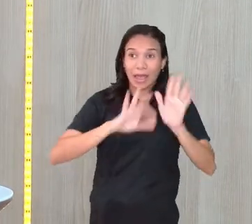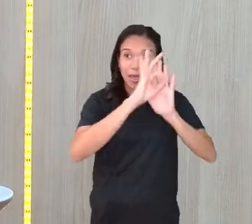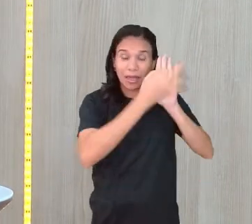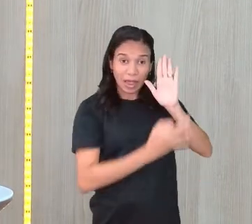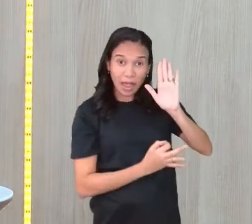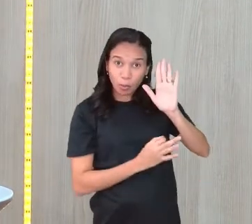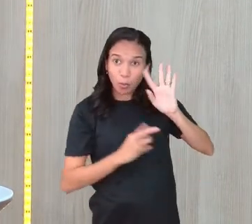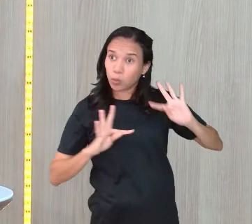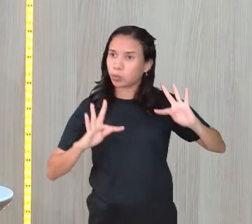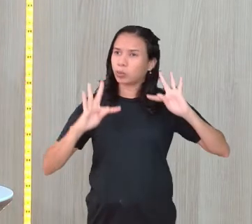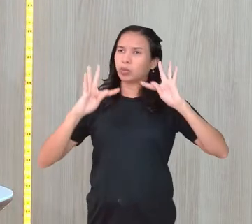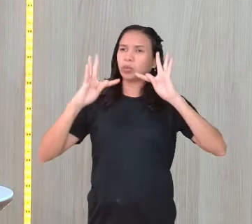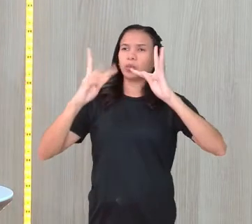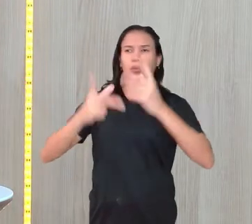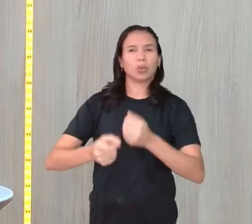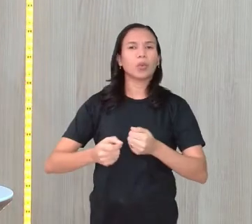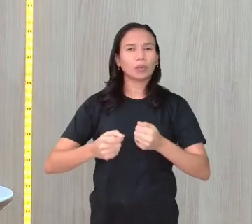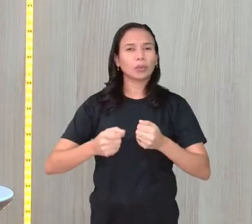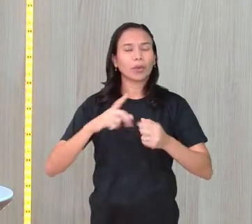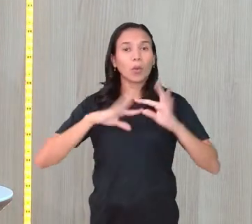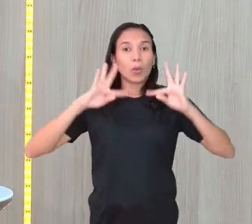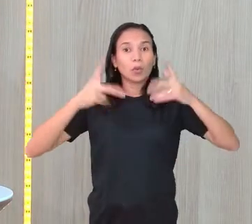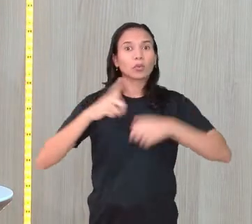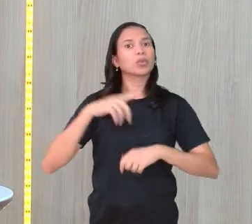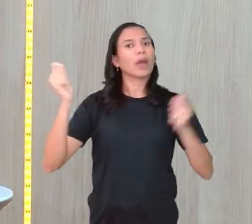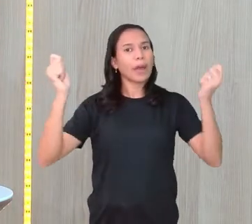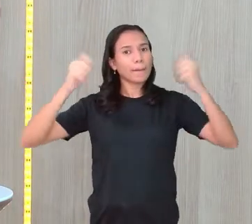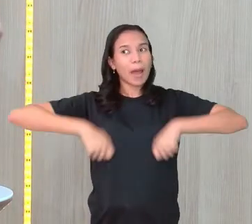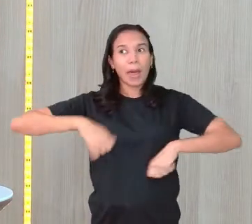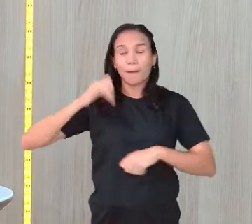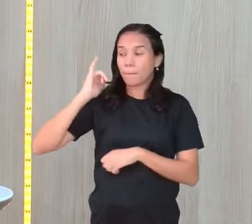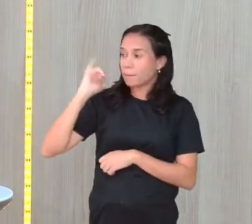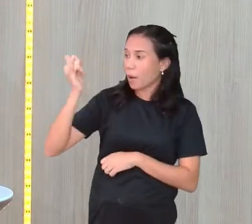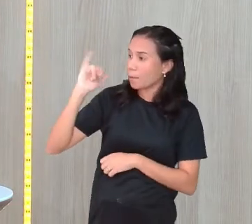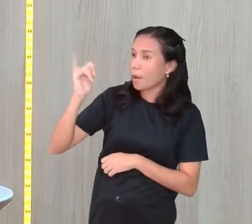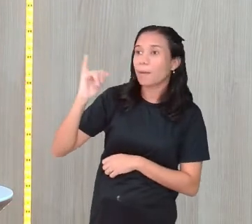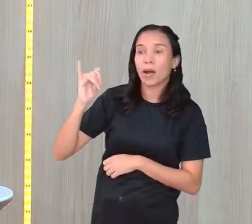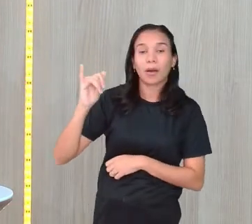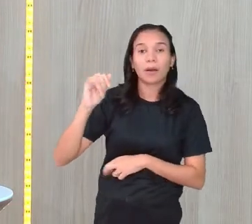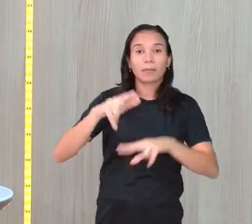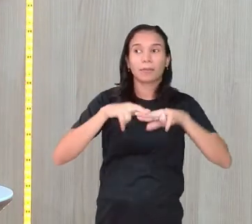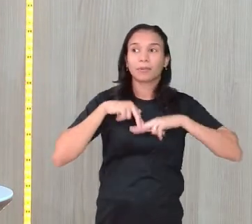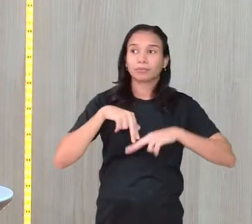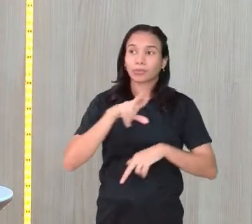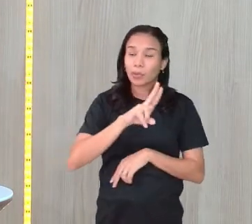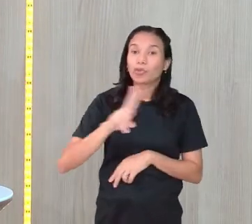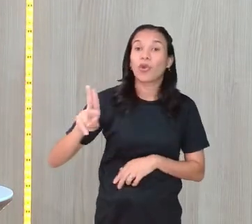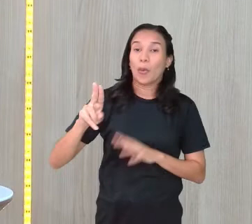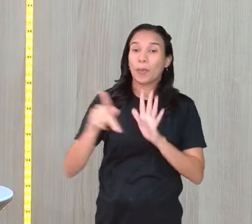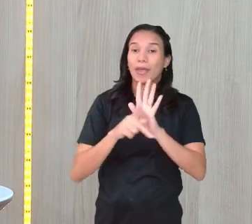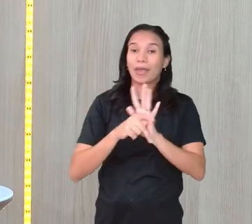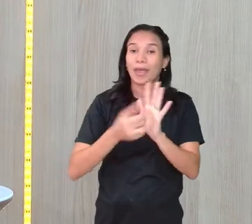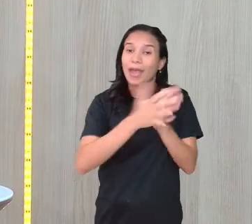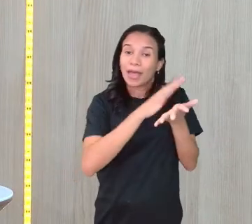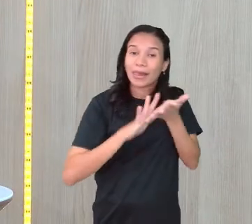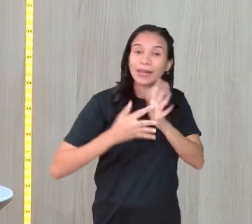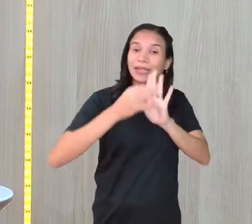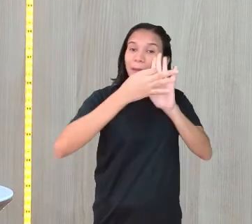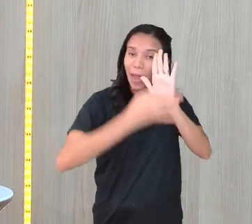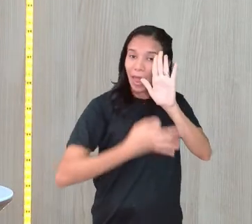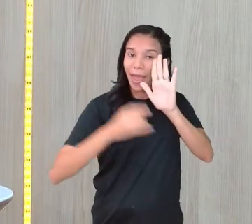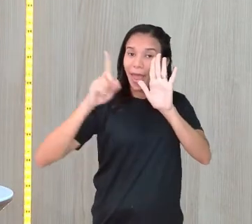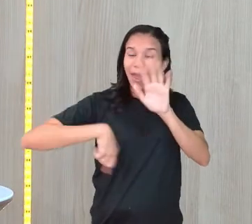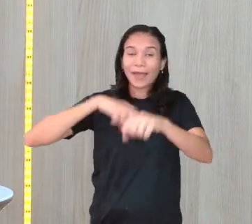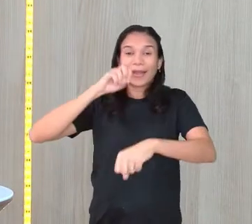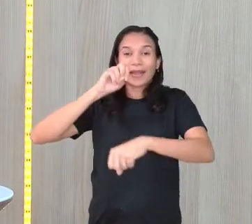em tudo, né? Tudo tem uma capacidade de contar uma história. E veja, o próprio nome samba enredo já dá uma dica, né? Do